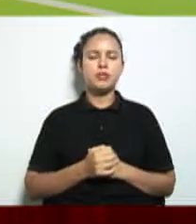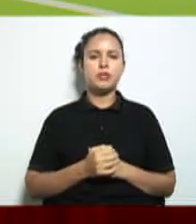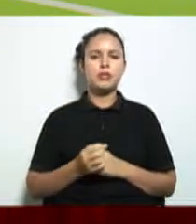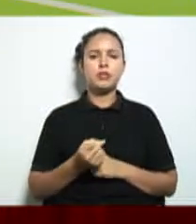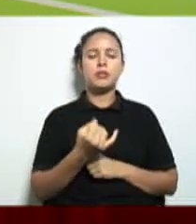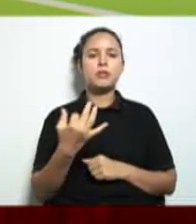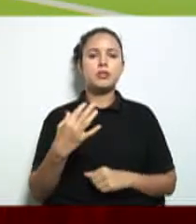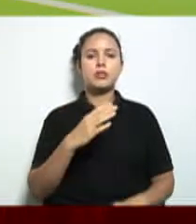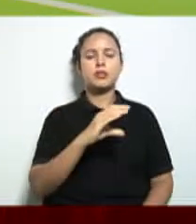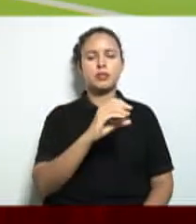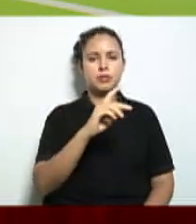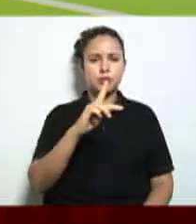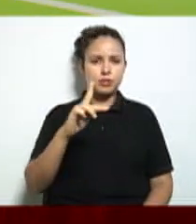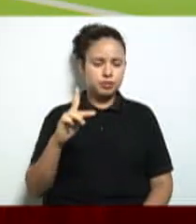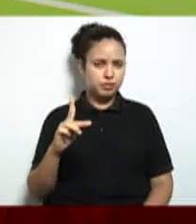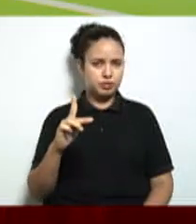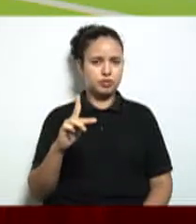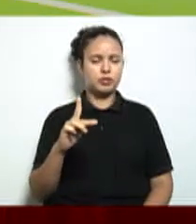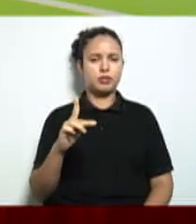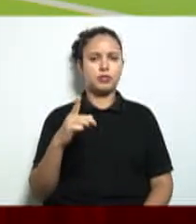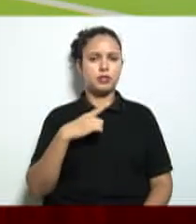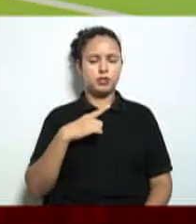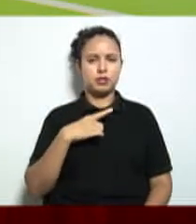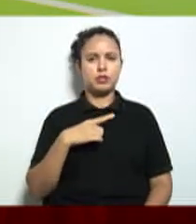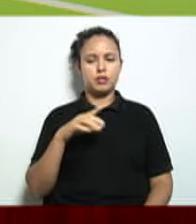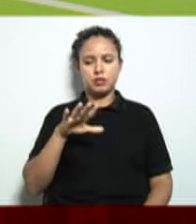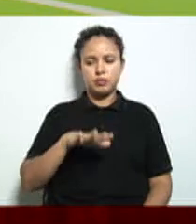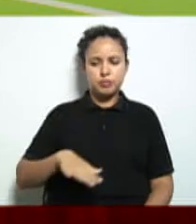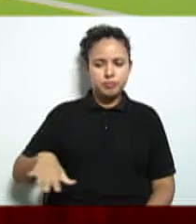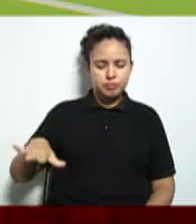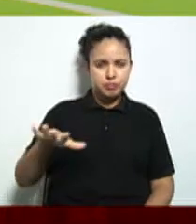são viáveis aqui na região de Chupinguaia?